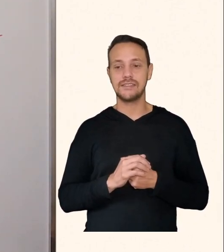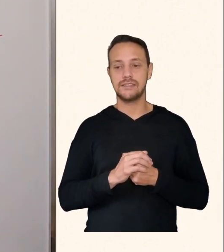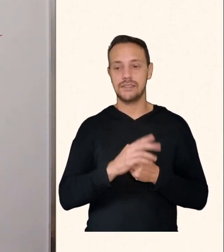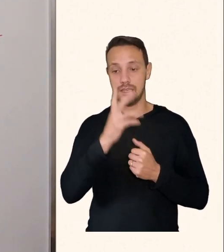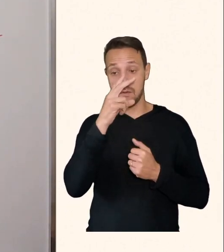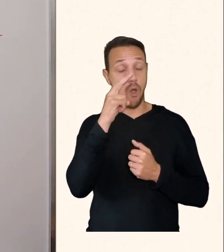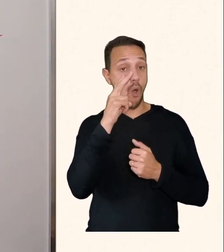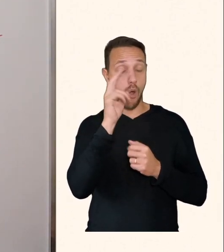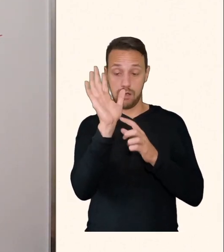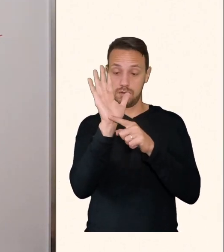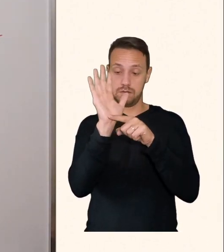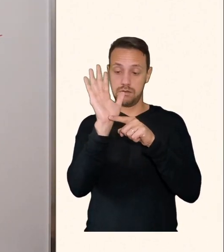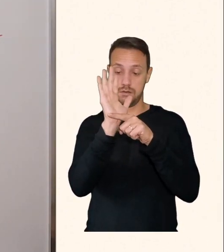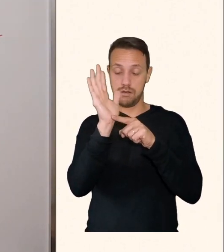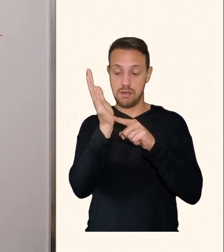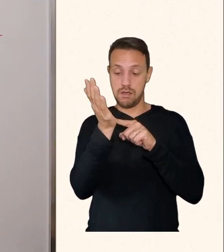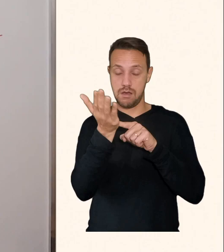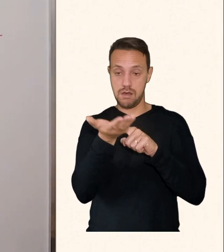X.